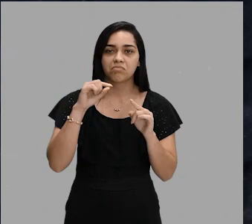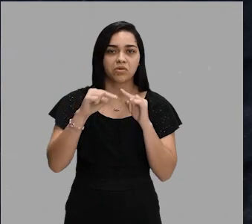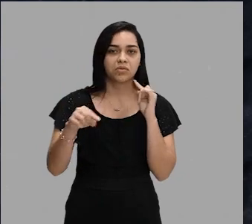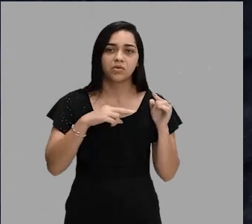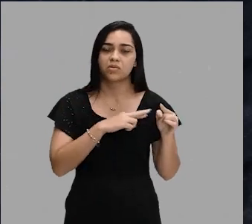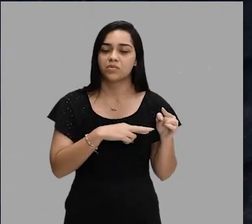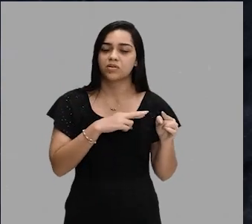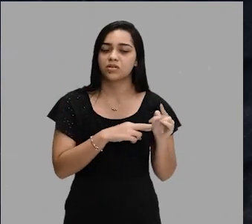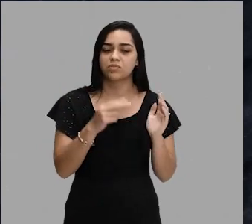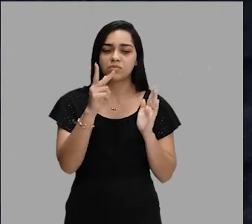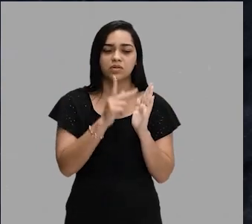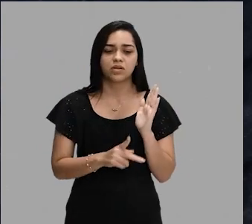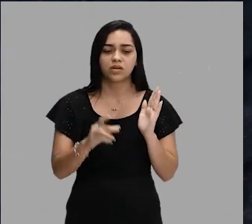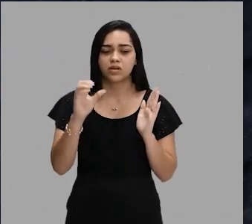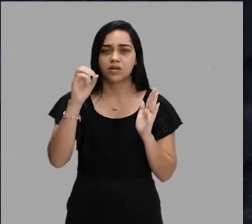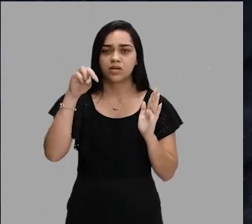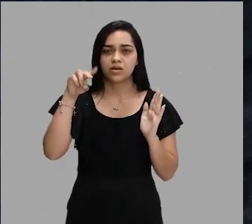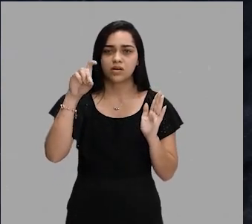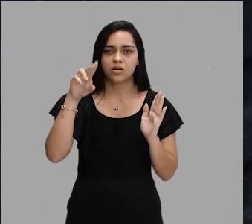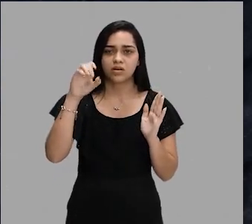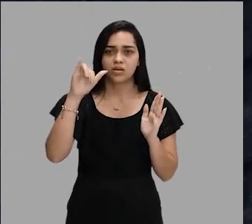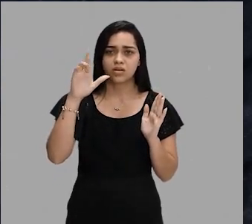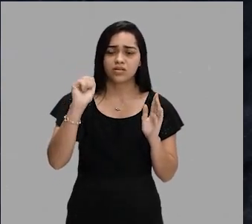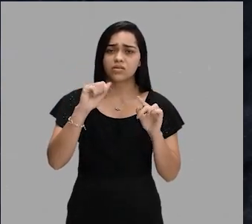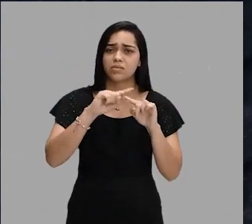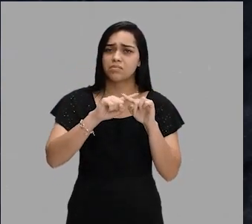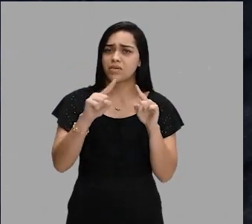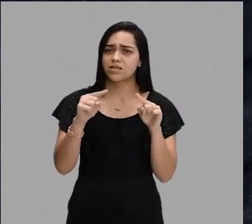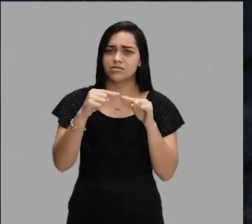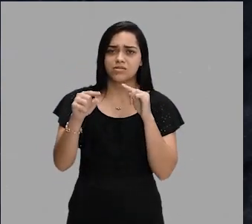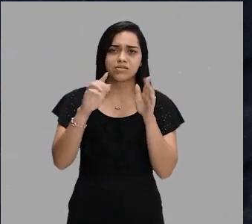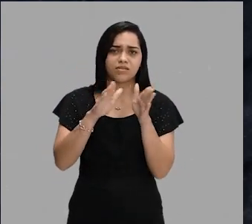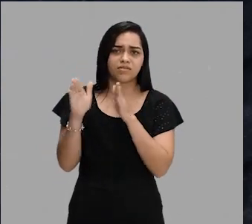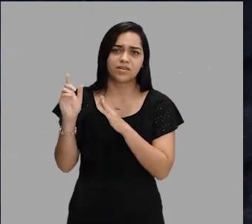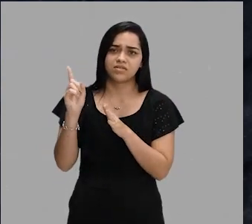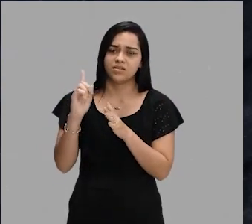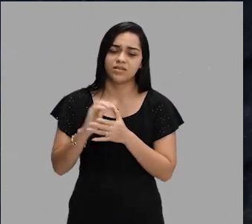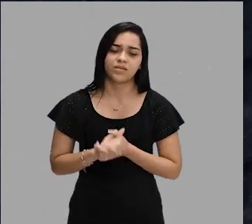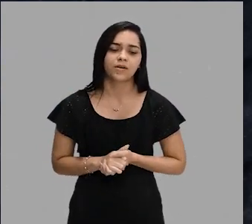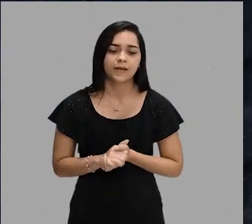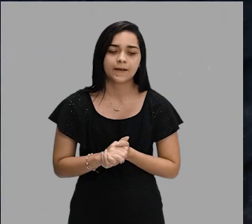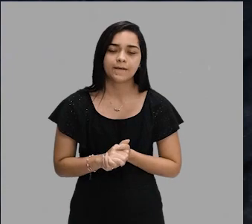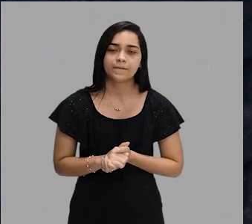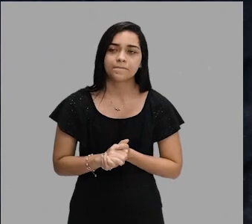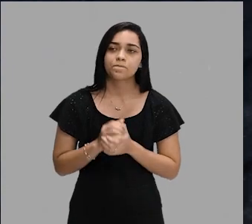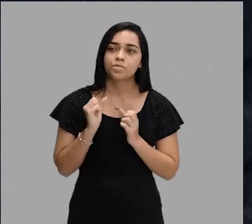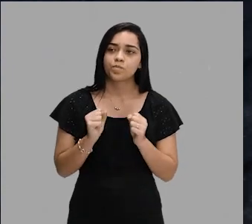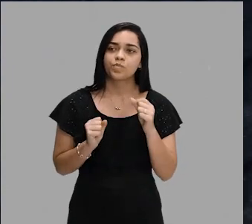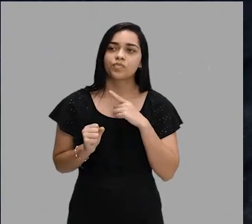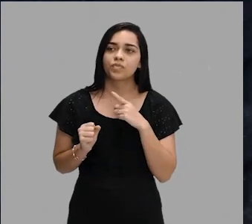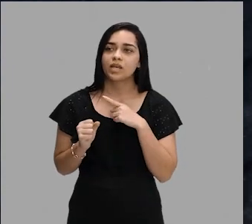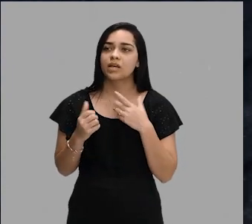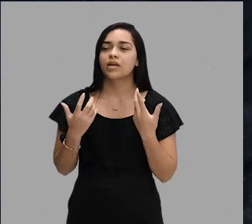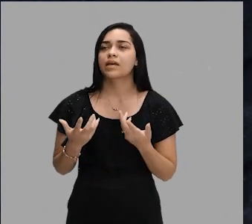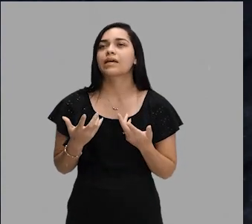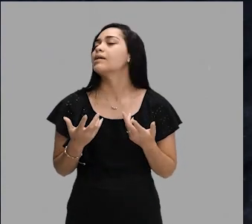romantismo. Poesia condoreira tem a ver com romantismo, sim, mas não é essa fase, não é essa tendência. Você pode ver,